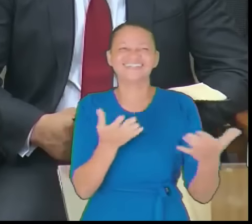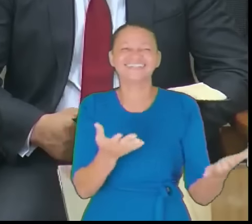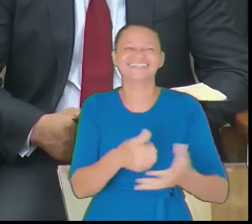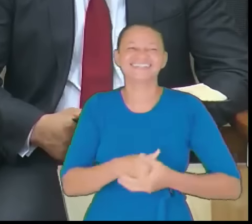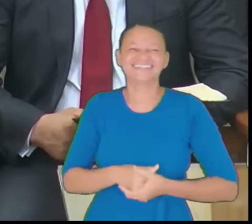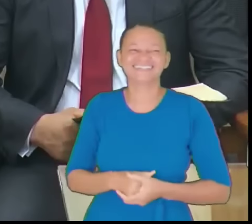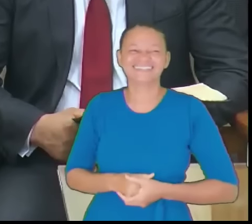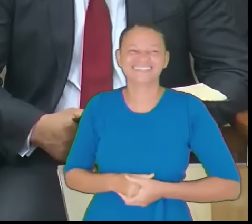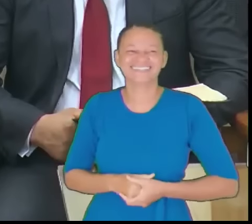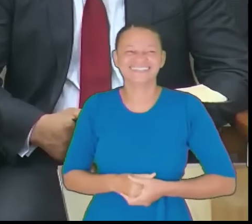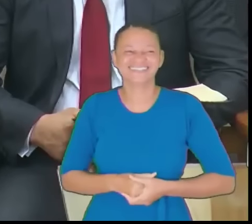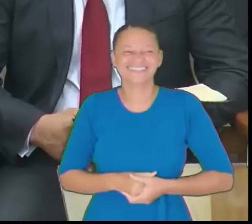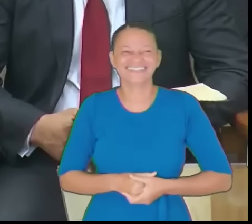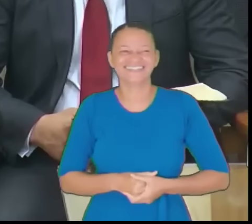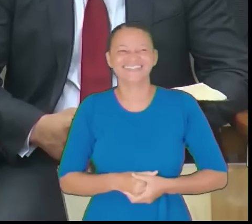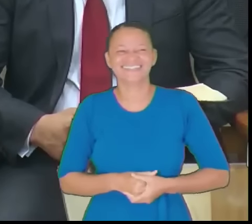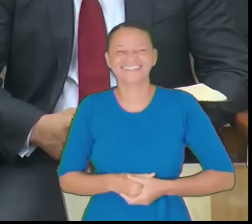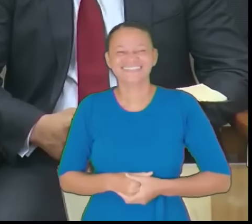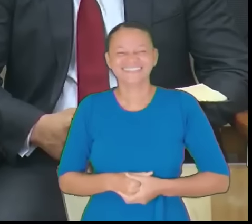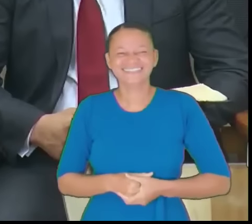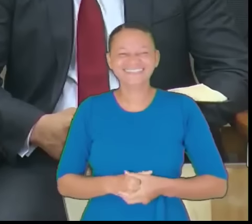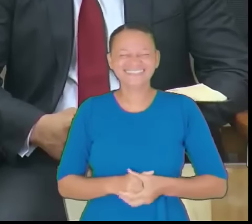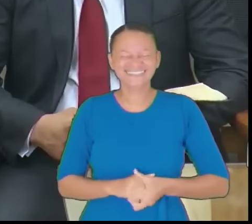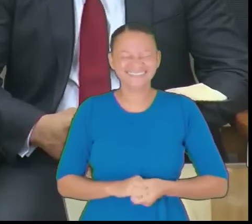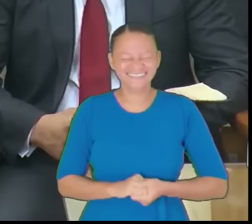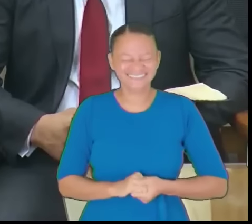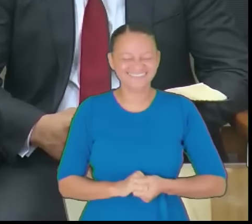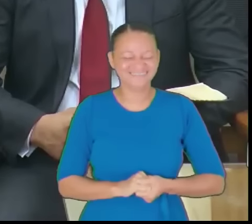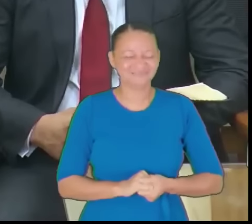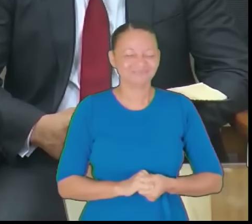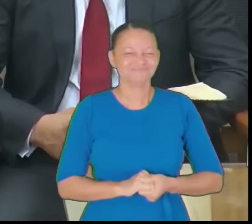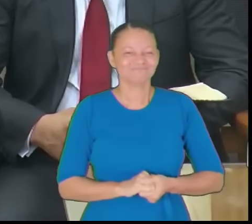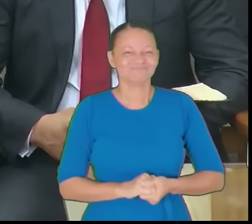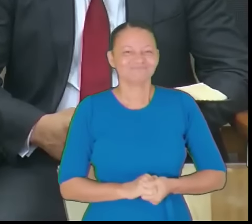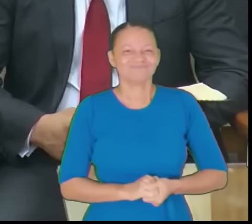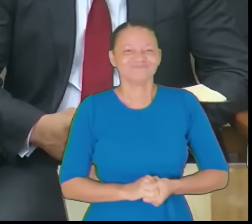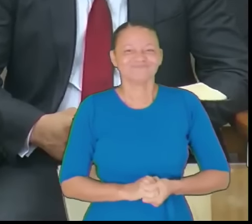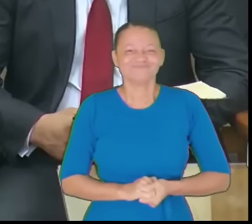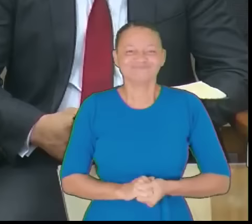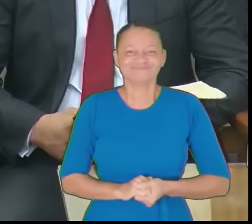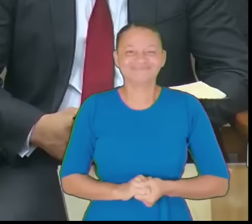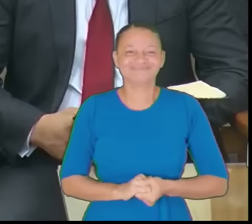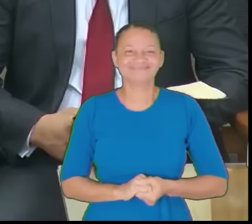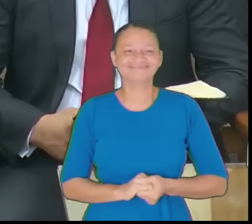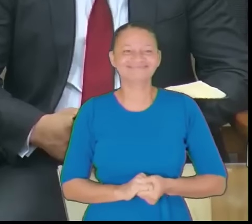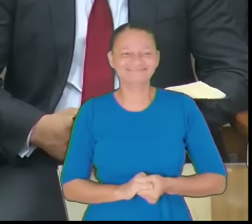irmãos amados, que toda essa beleza é a beleza espiritual.